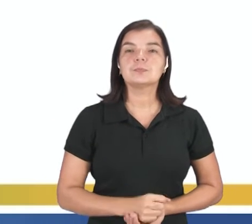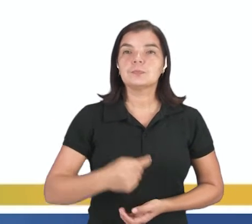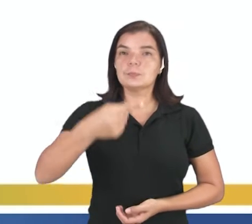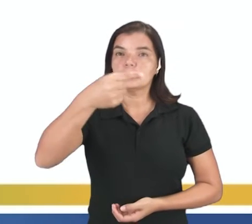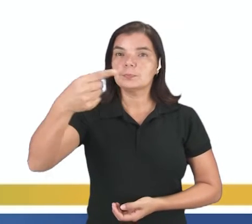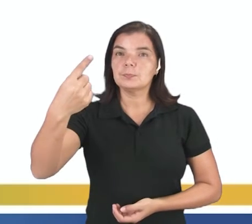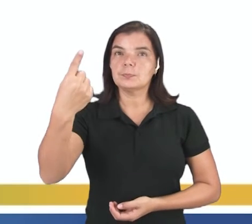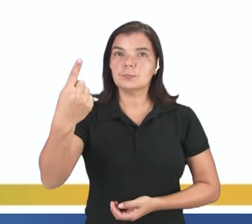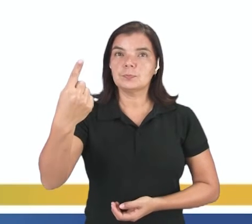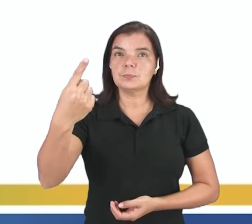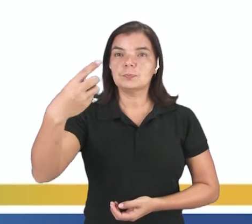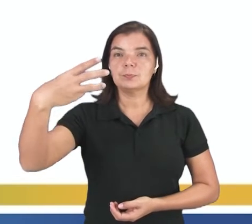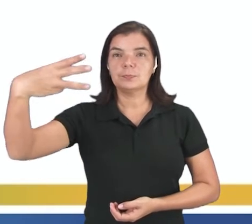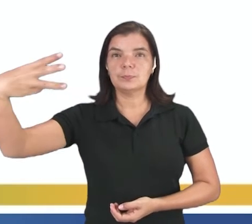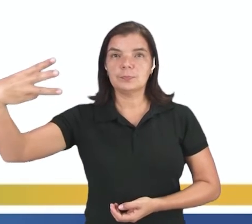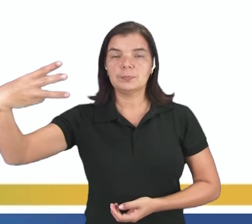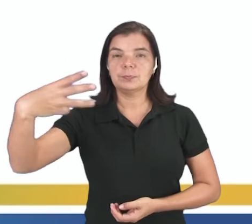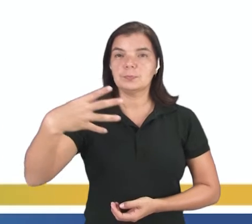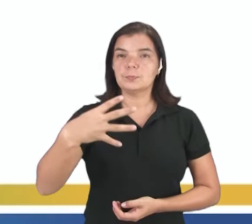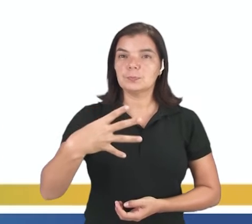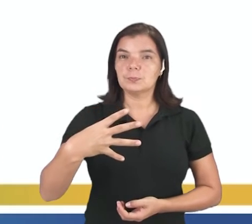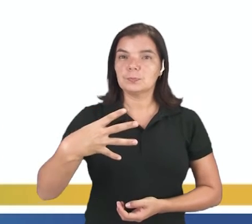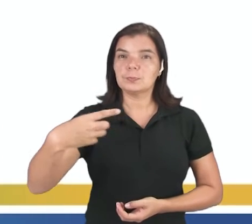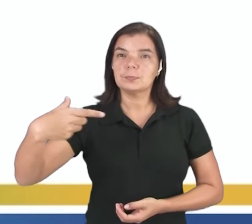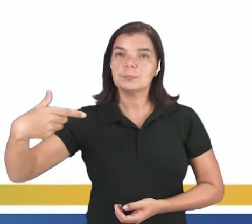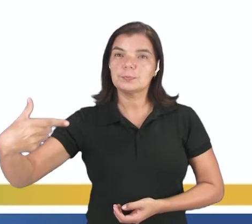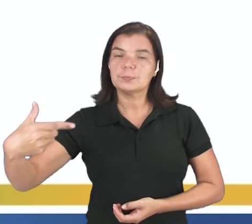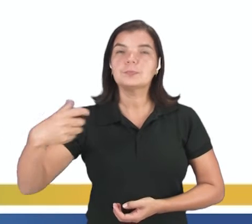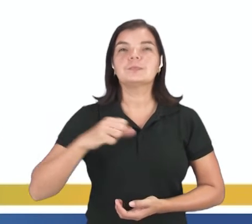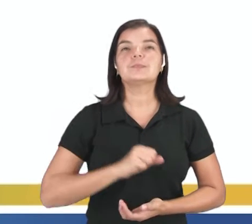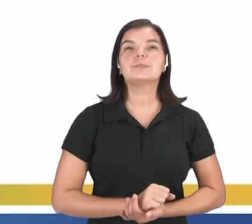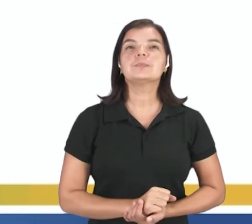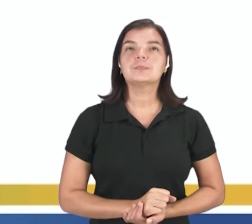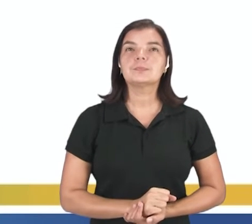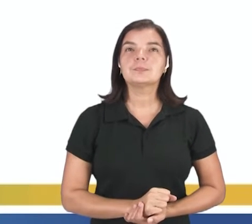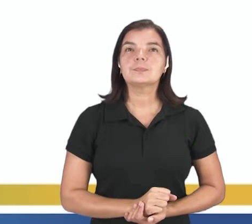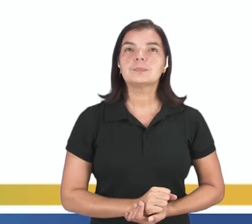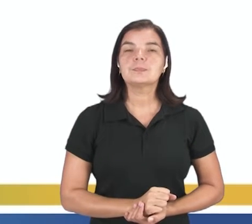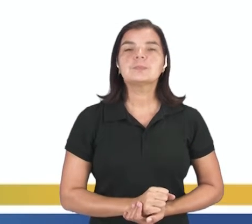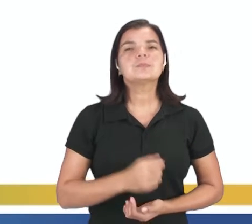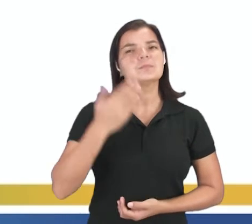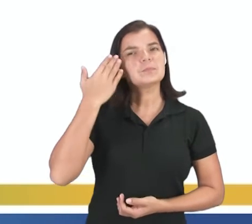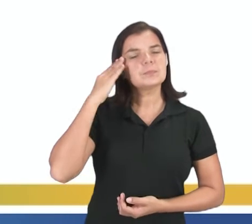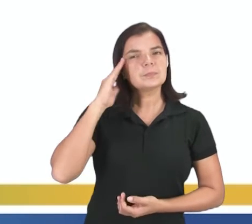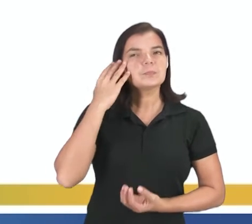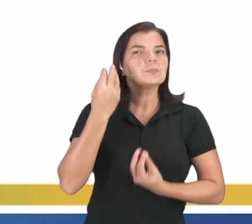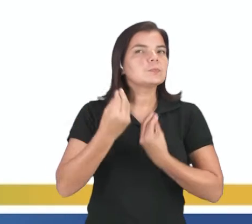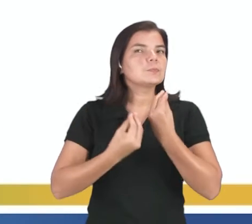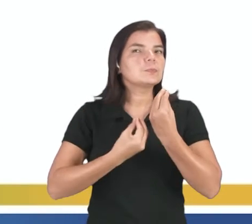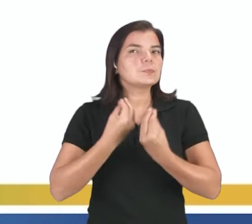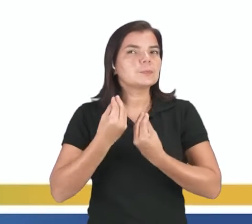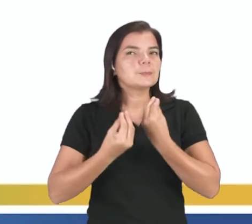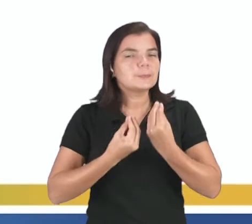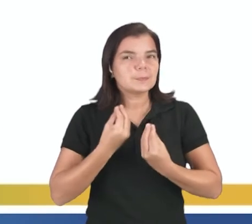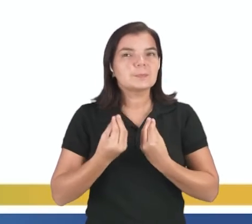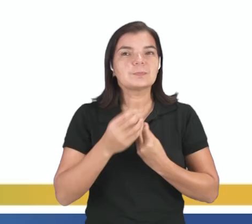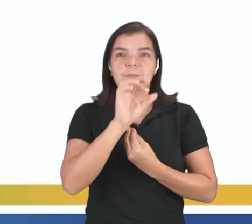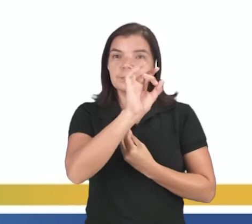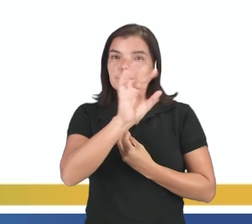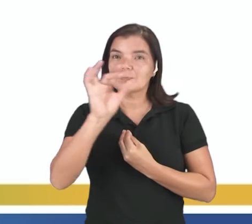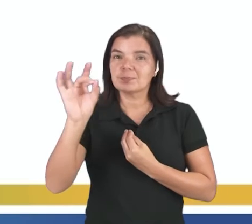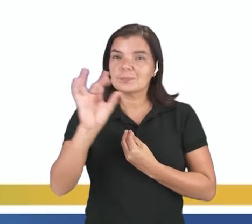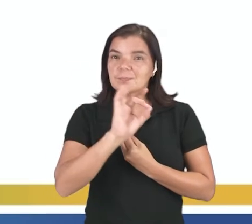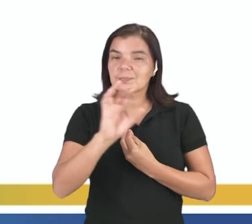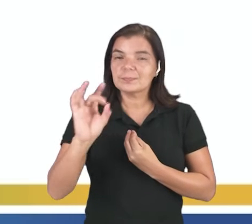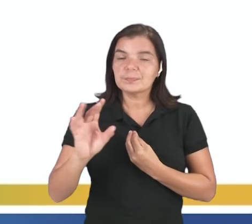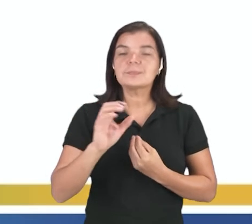B, menos 1, 3, 4 e 2. Para entender como se obtém cada elemento